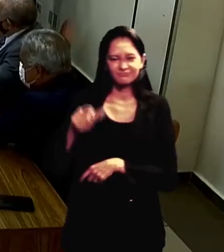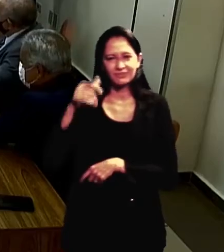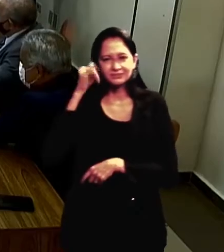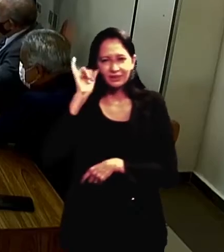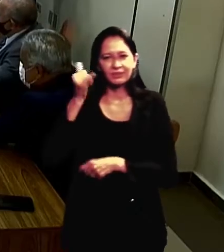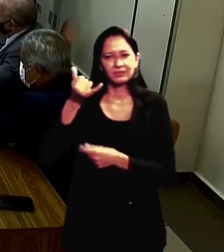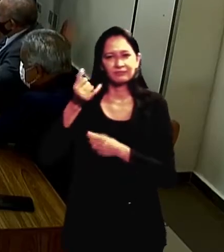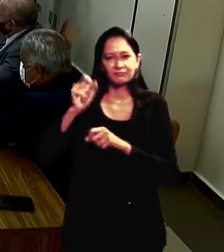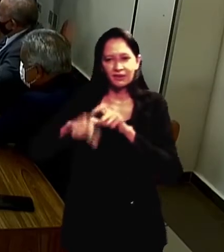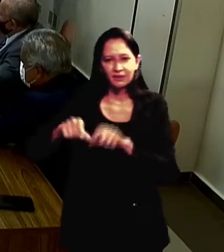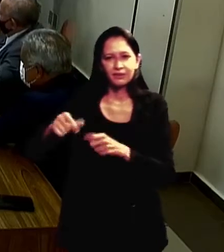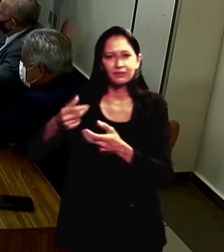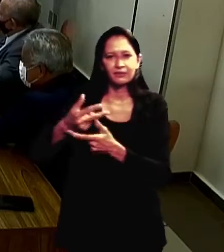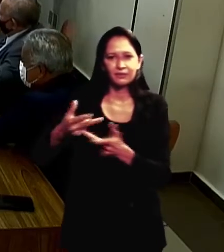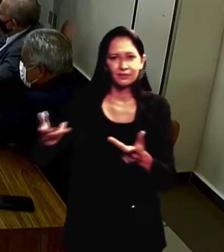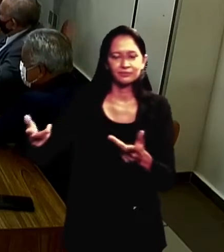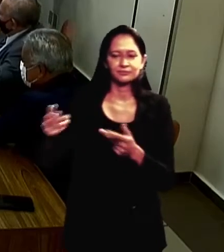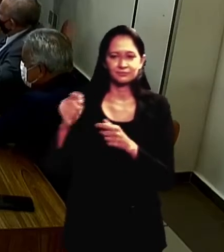vereador Abel.